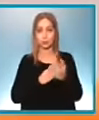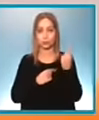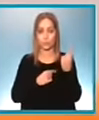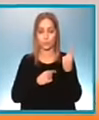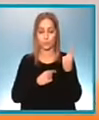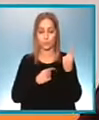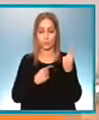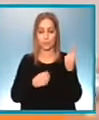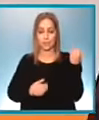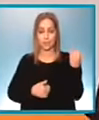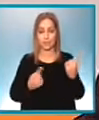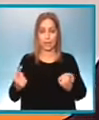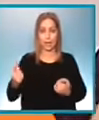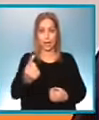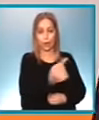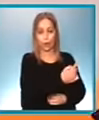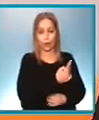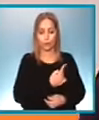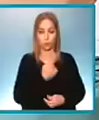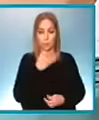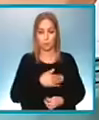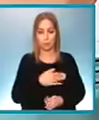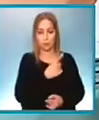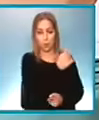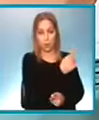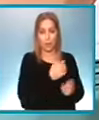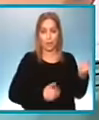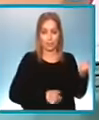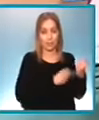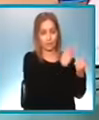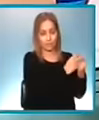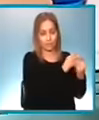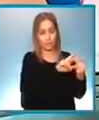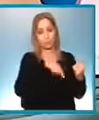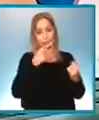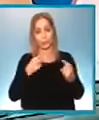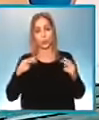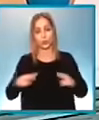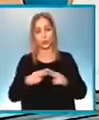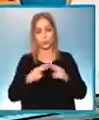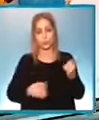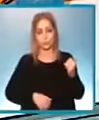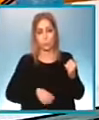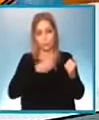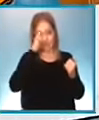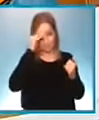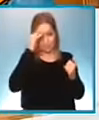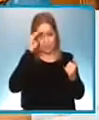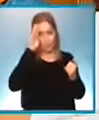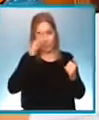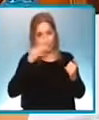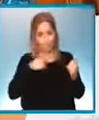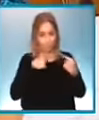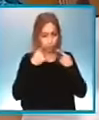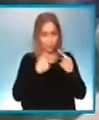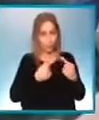vamos rodar a guitarra. Cada semana uma fica com guitarra e depois encontramos-nos e tocamos, mostramos o que aprendemos. E pronto,